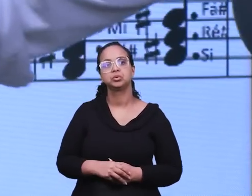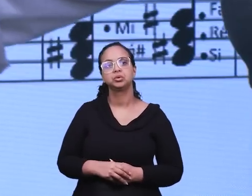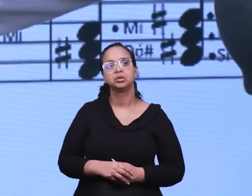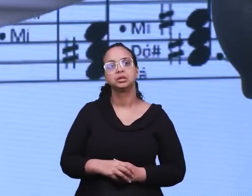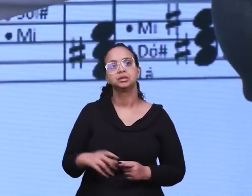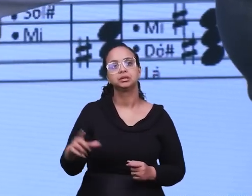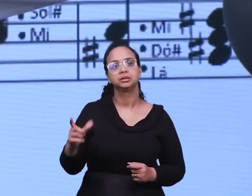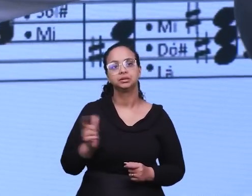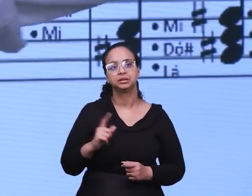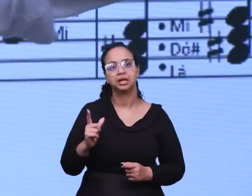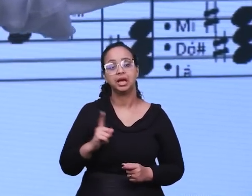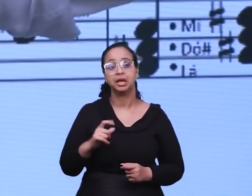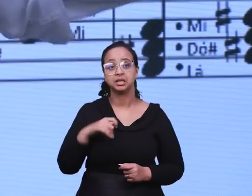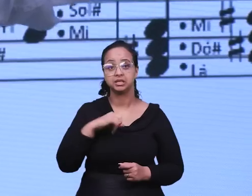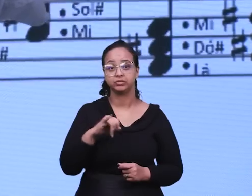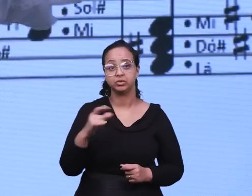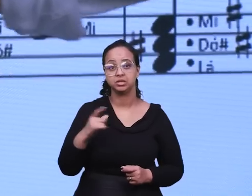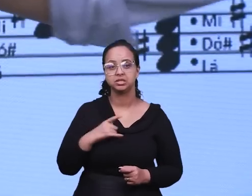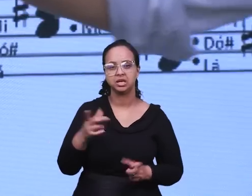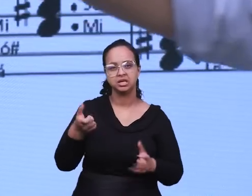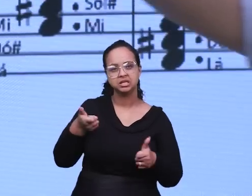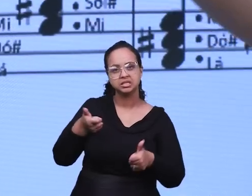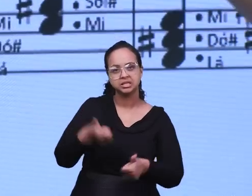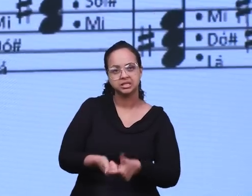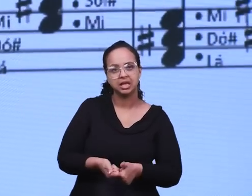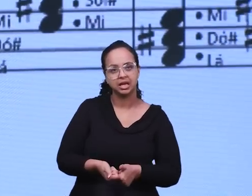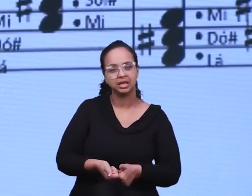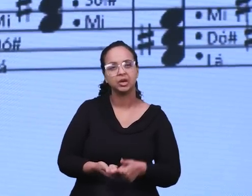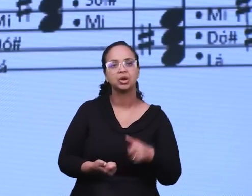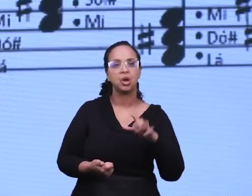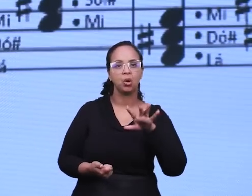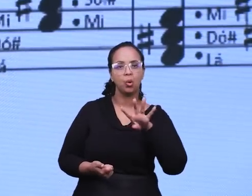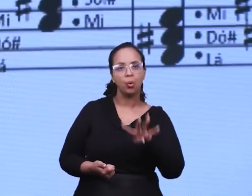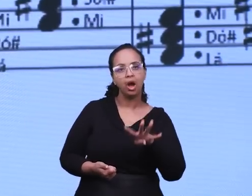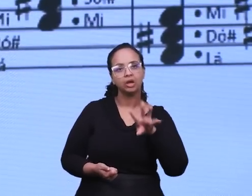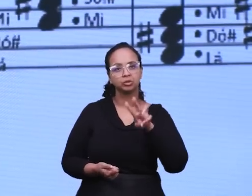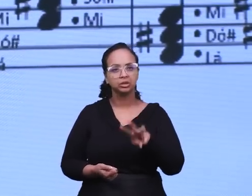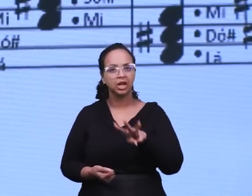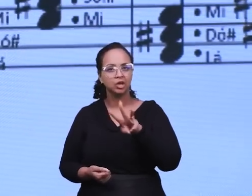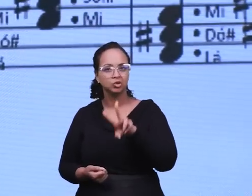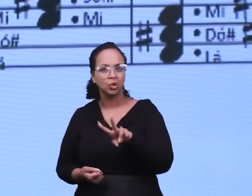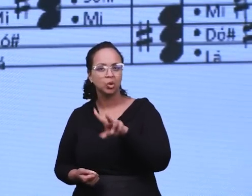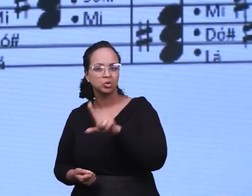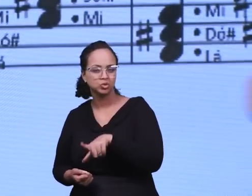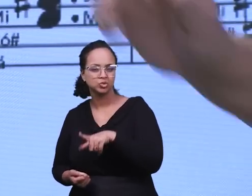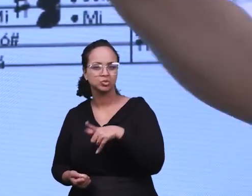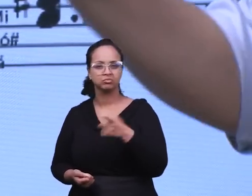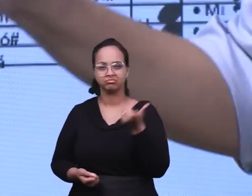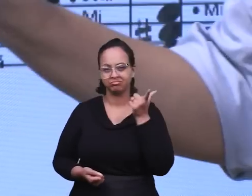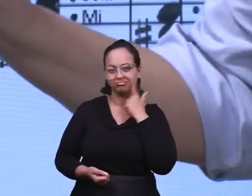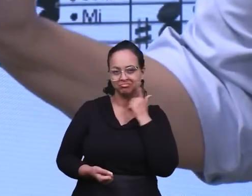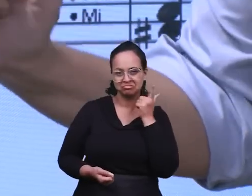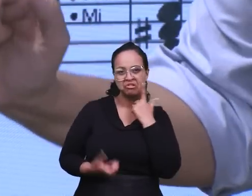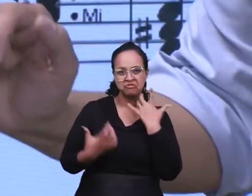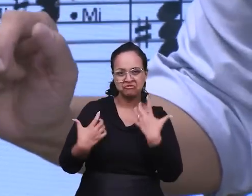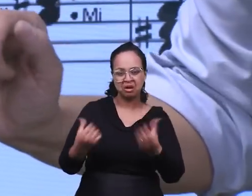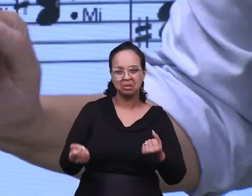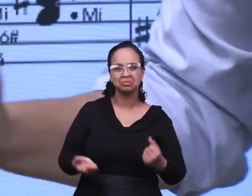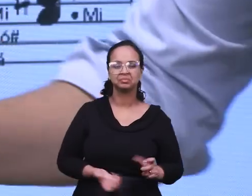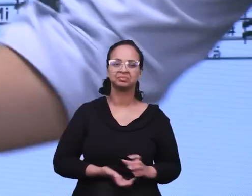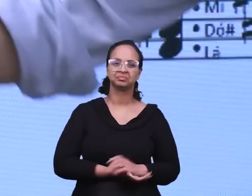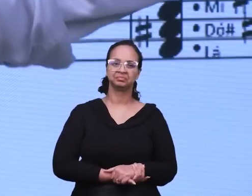um dedilhado. Se você seguir esse dedilhado, você vai ver que vai ficar bem mais fácil. Vamos então